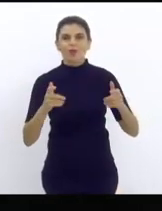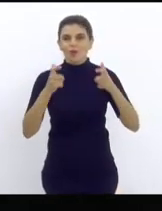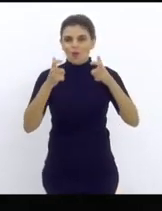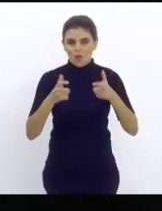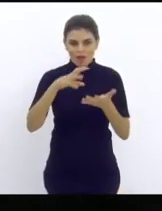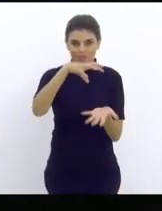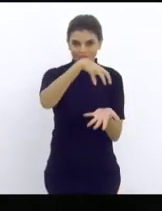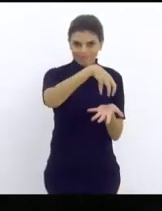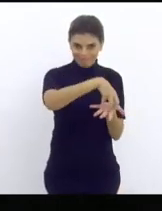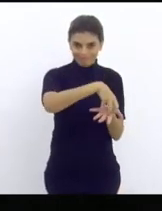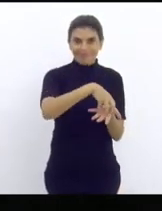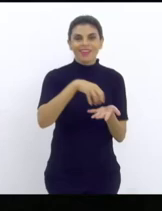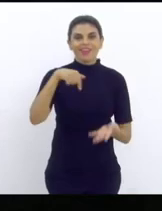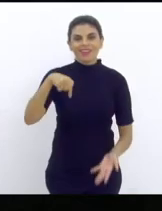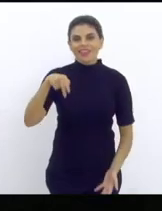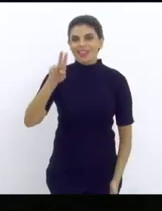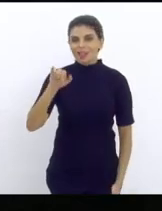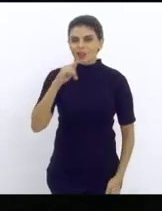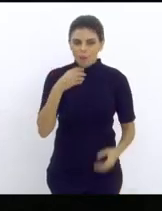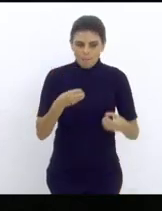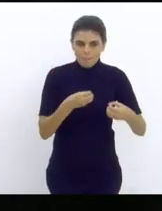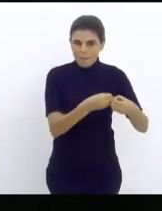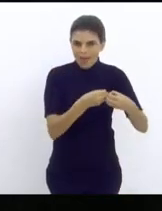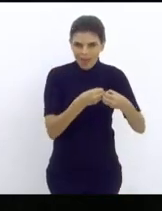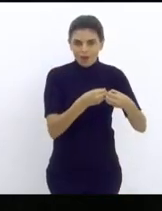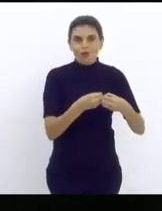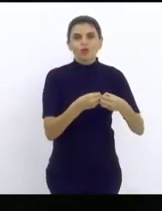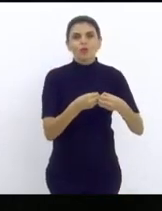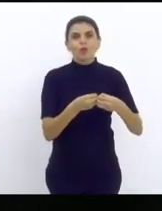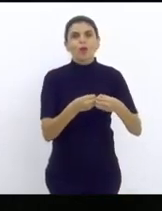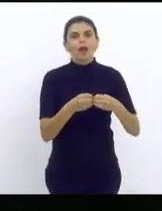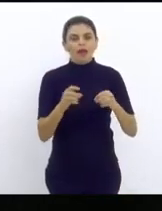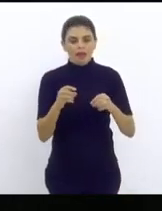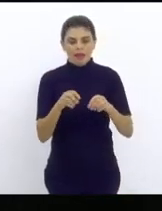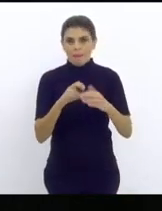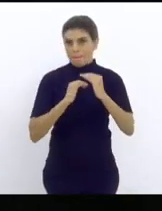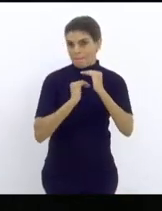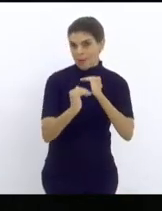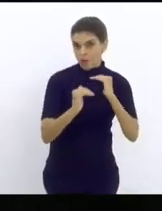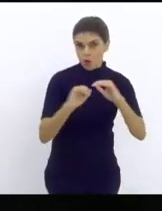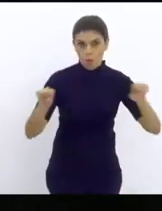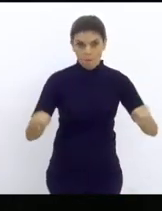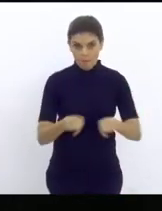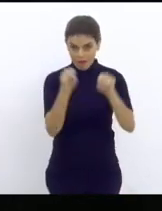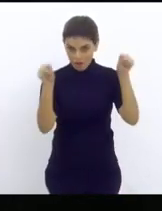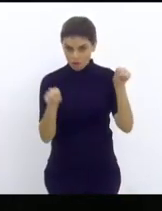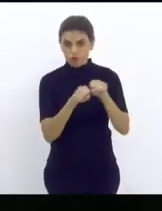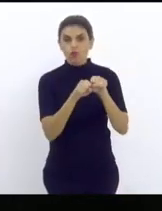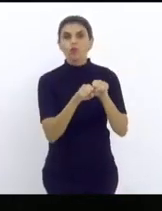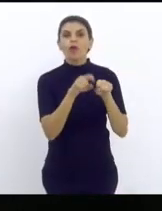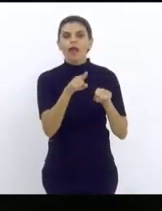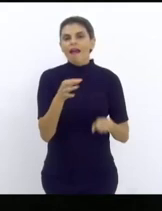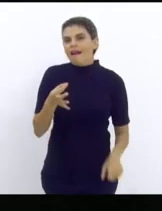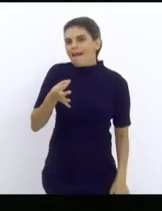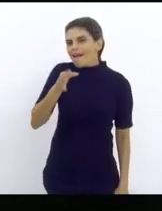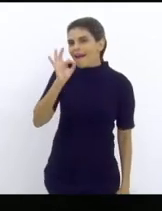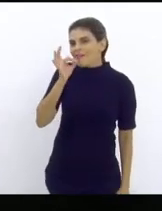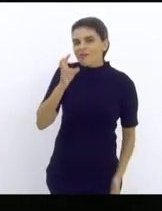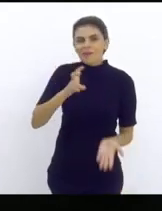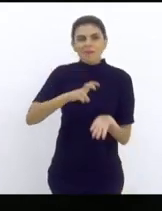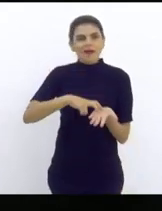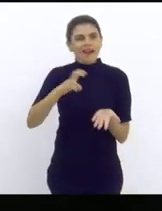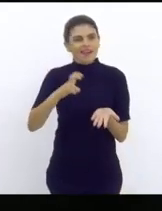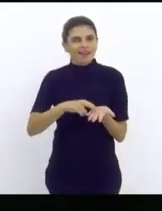Graças próximo ao metrô da Pavuna e a estação de trem que é o cafezinho de manhã